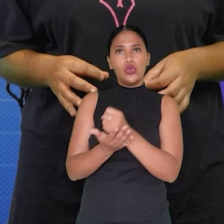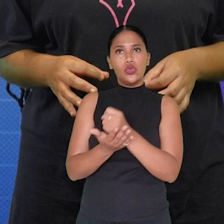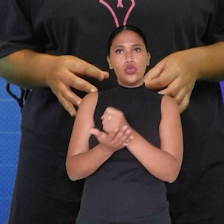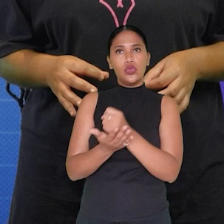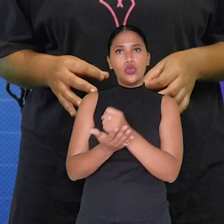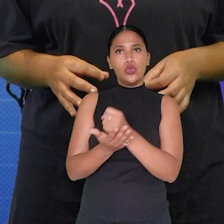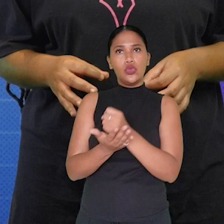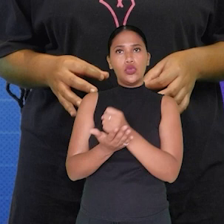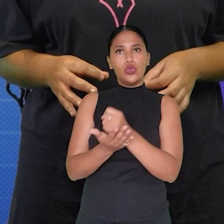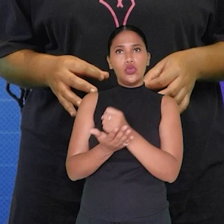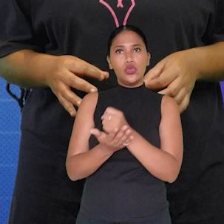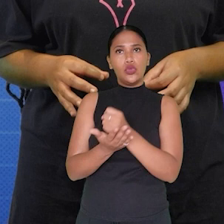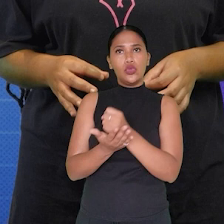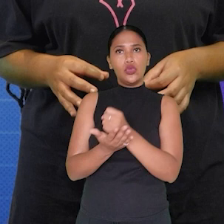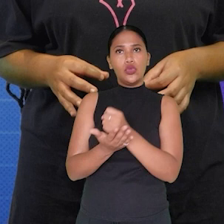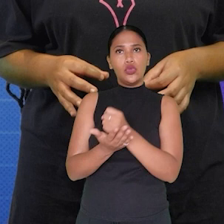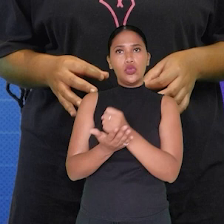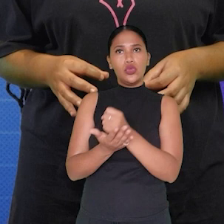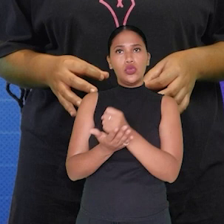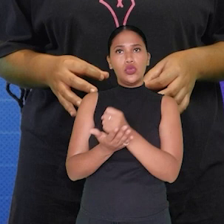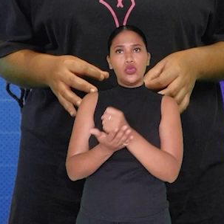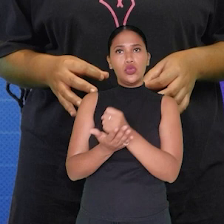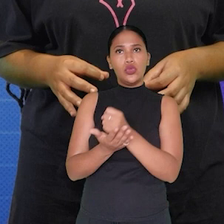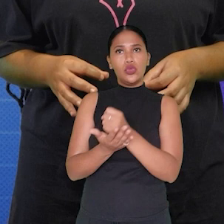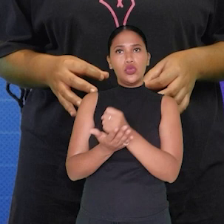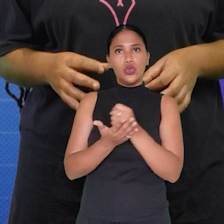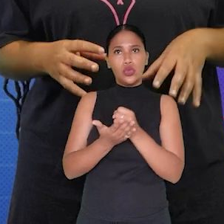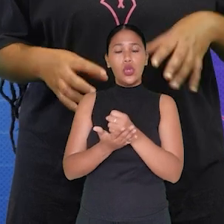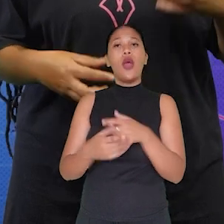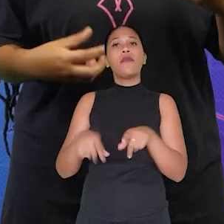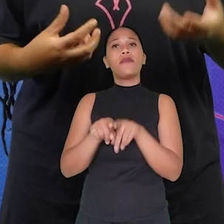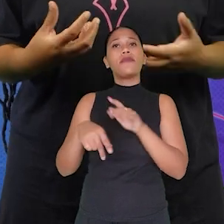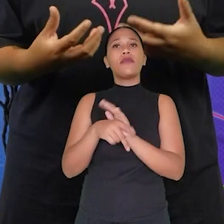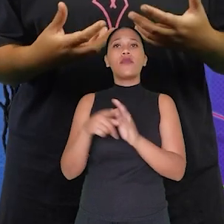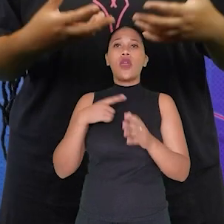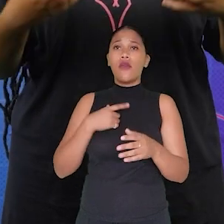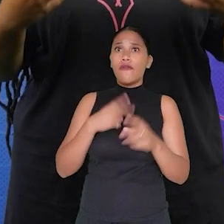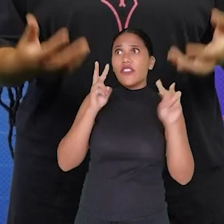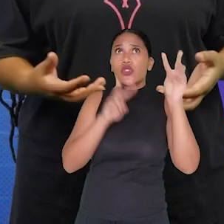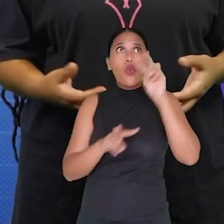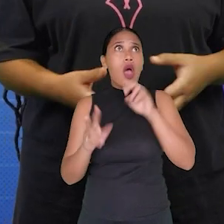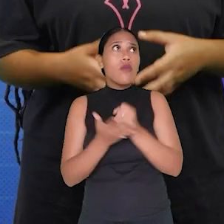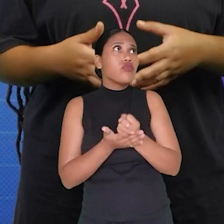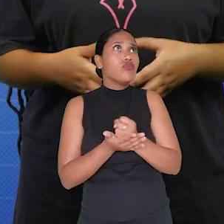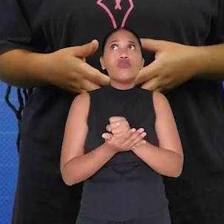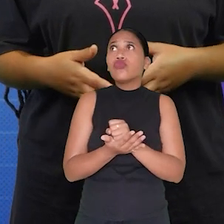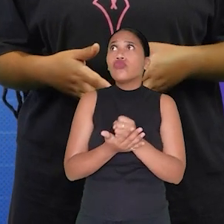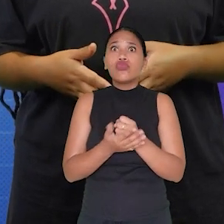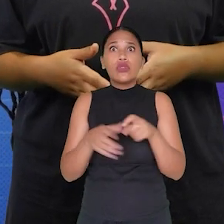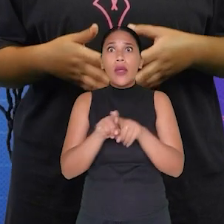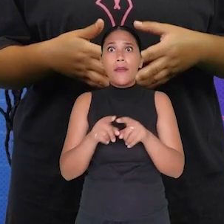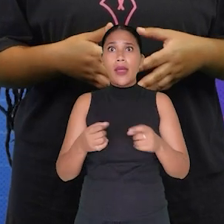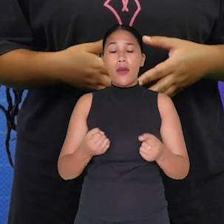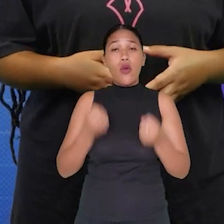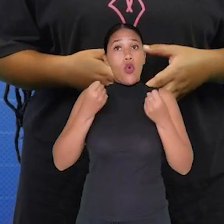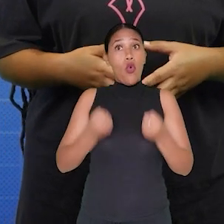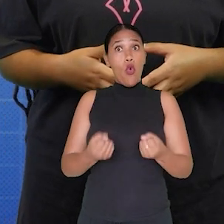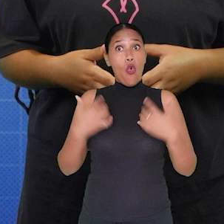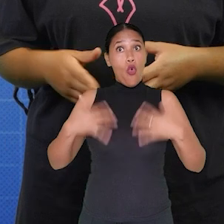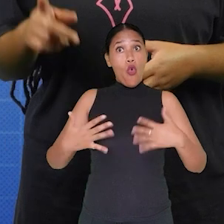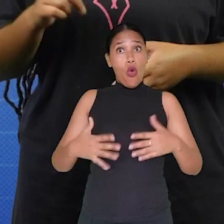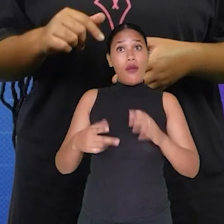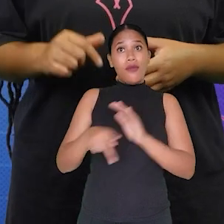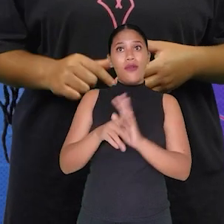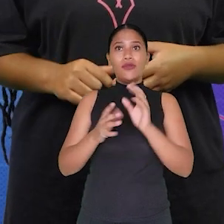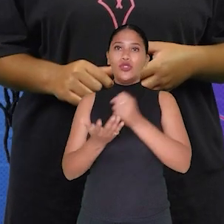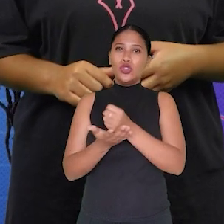e C. Elas sobem e descem pelo gráfico com diferentes comportamentos. Ele representa de forma visual a variação do ritmo e intensidade do